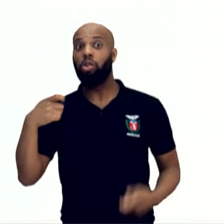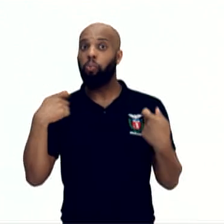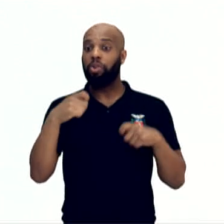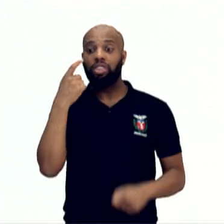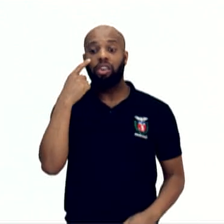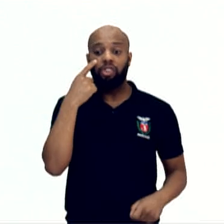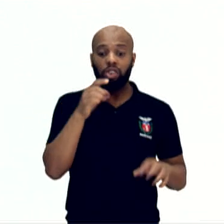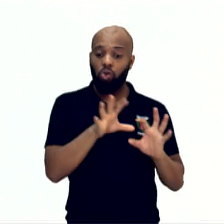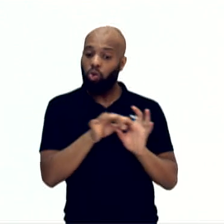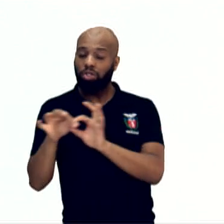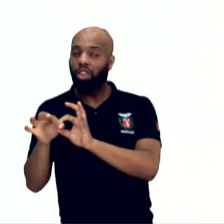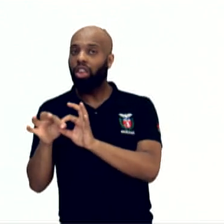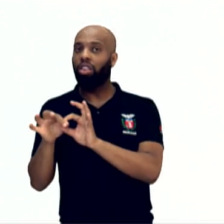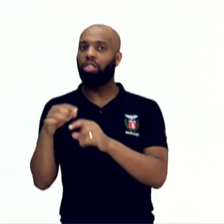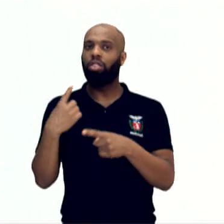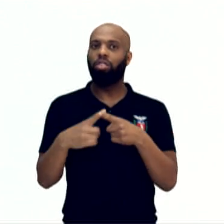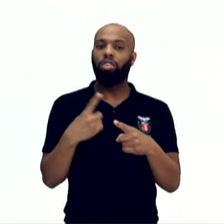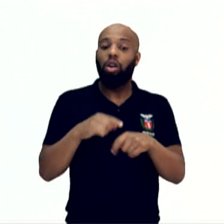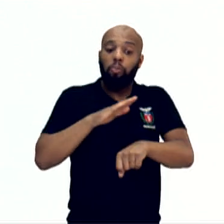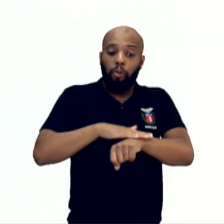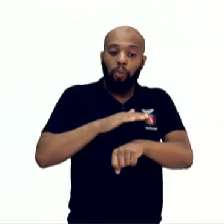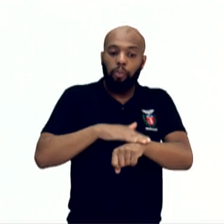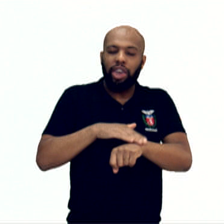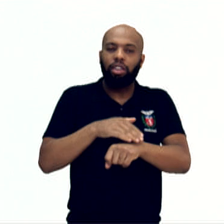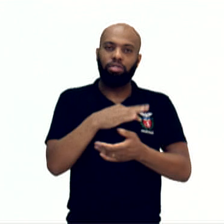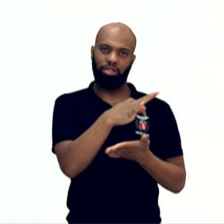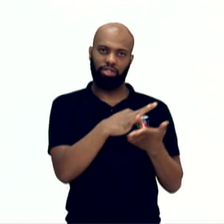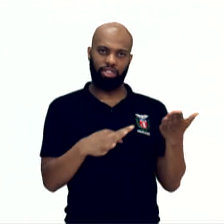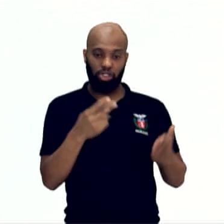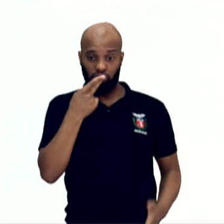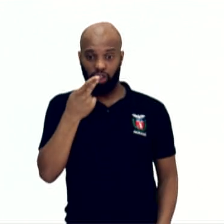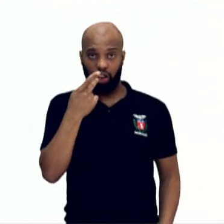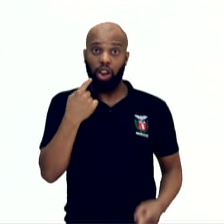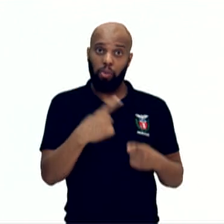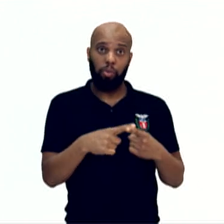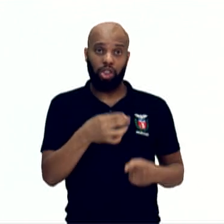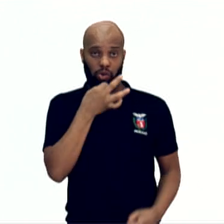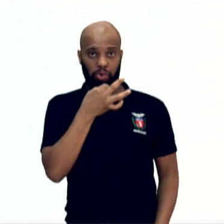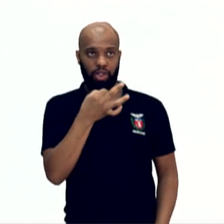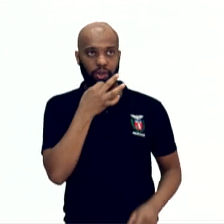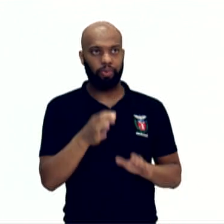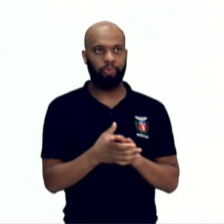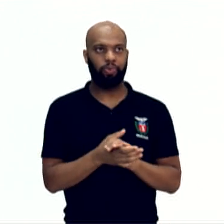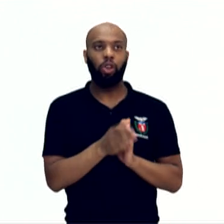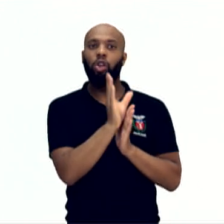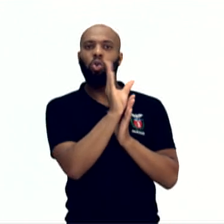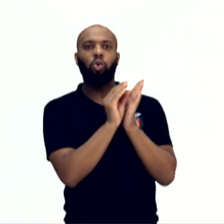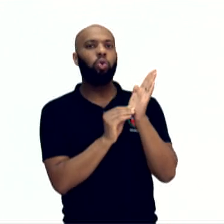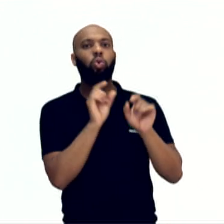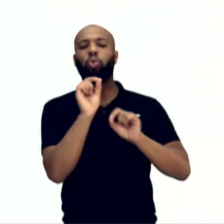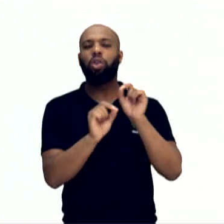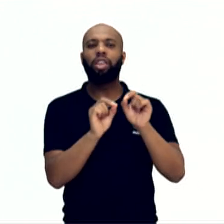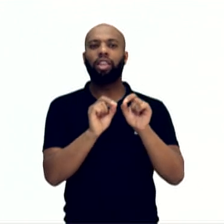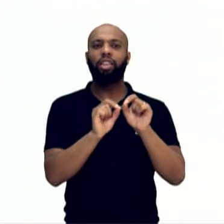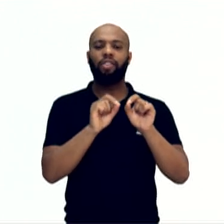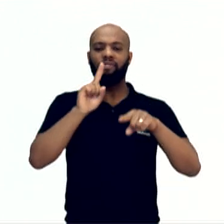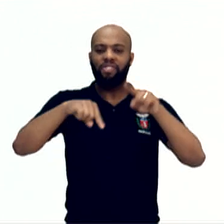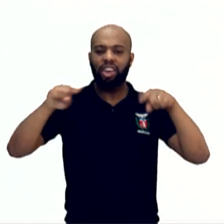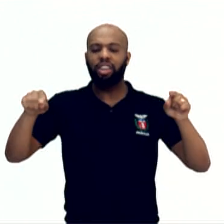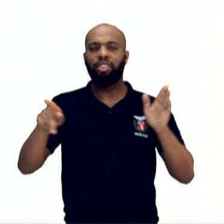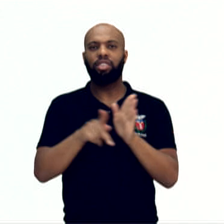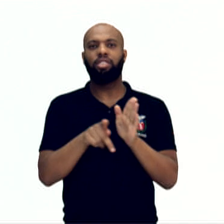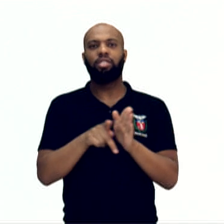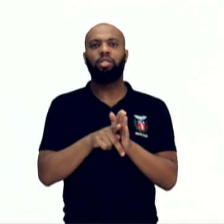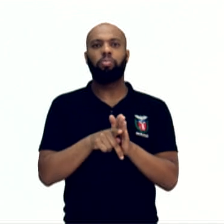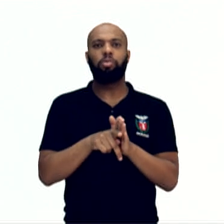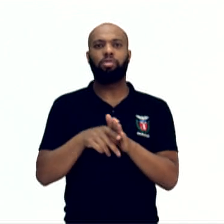o momento em que ele, então, se posiciona no texto, já que é uma opinião. Os conteúdos, as variedades do espanhol, até